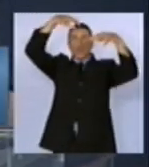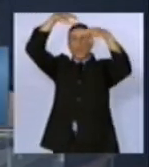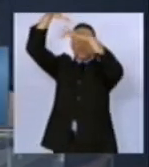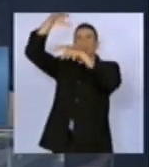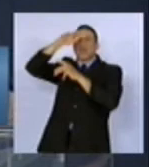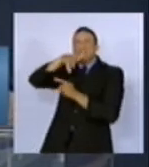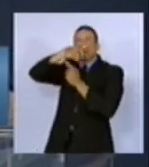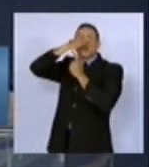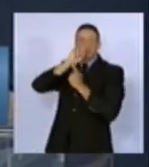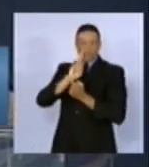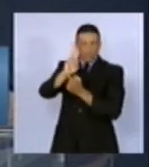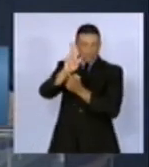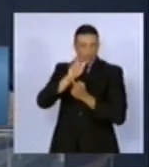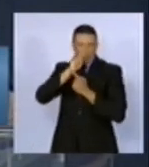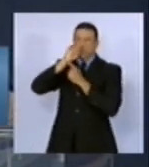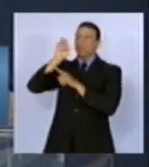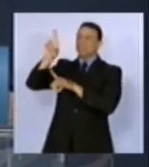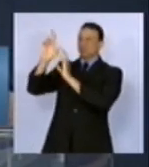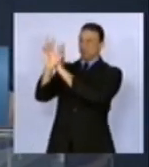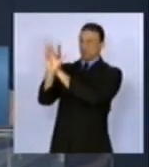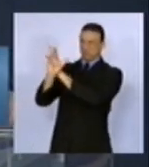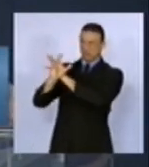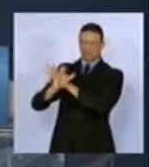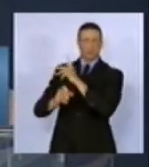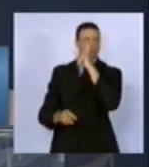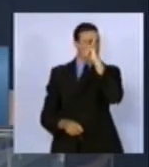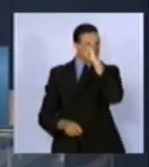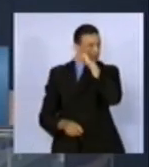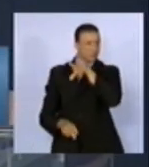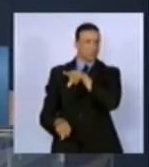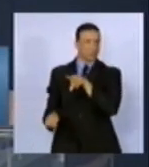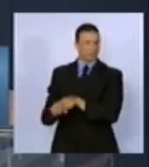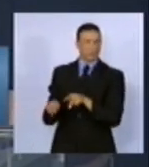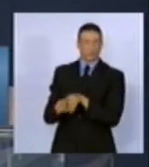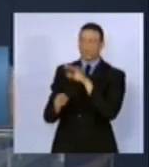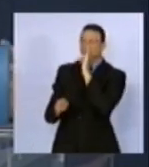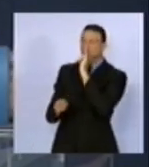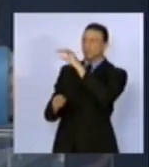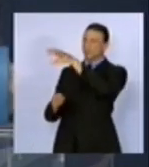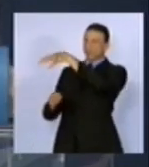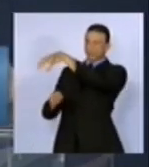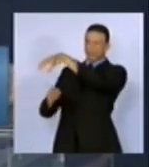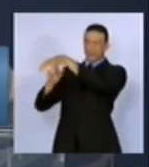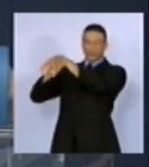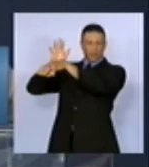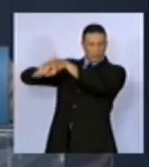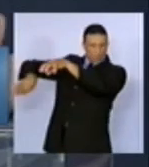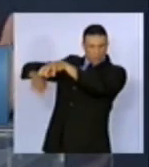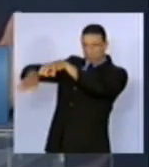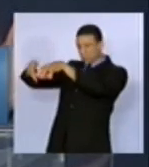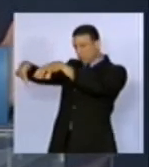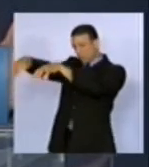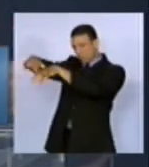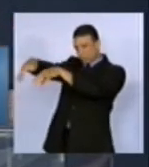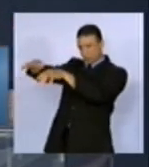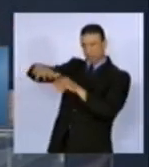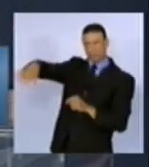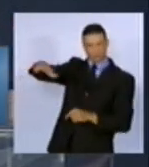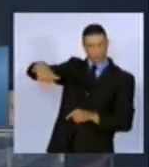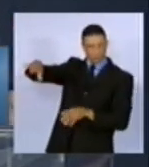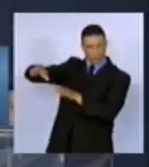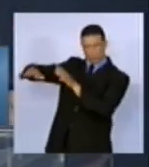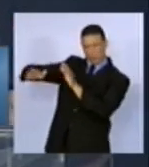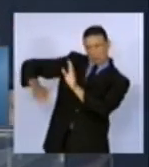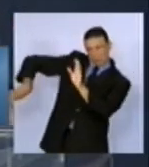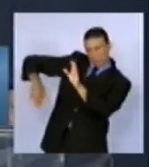como os três agora a pouco a faixa Litorânea produzimos praticamente próximo